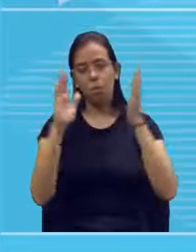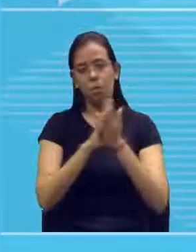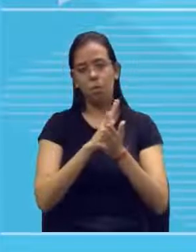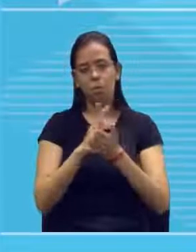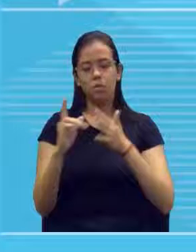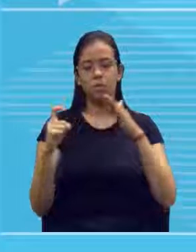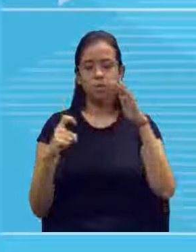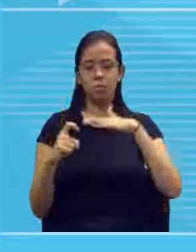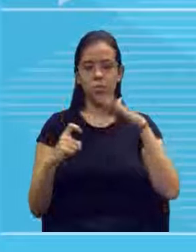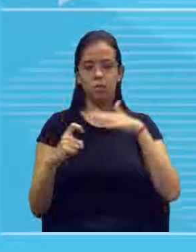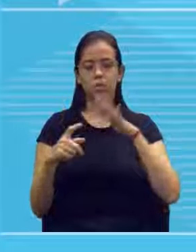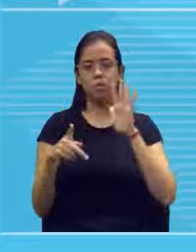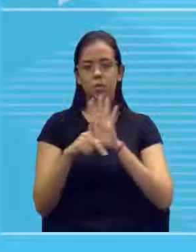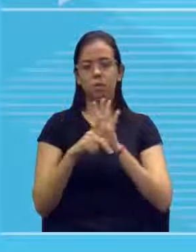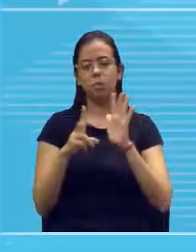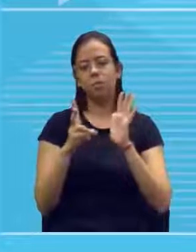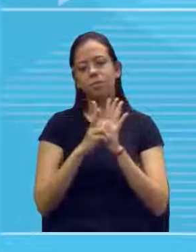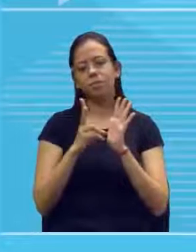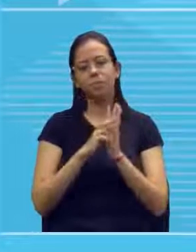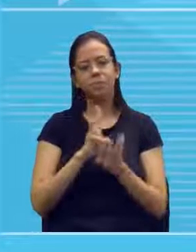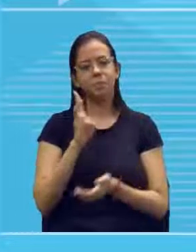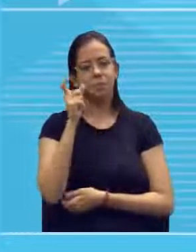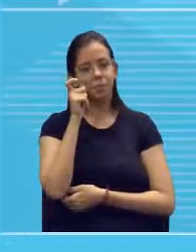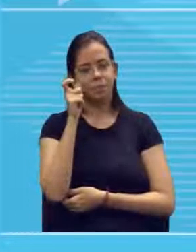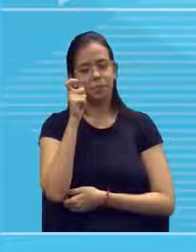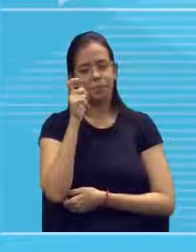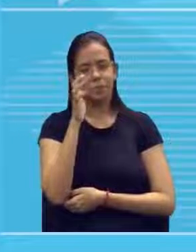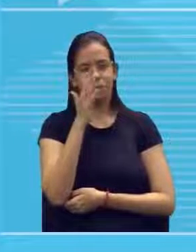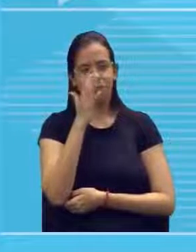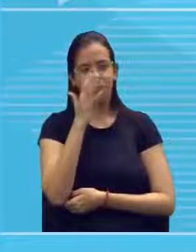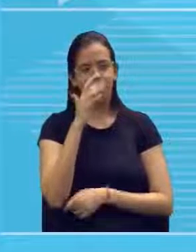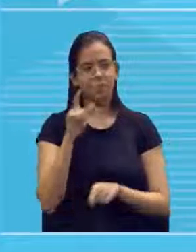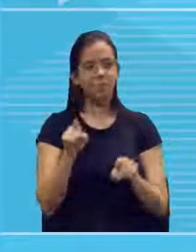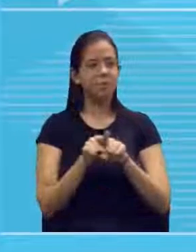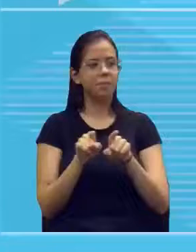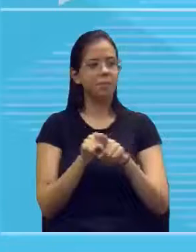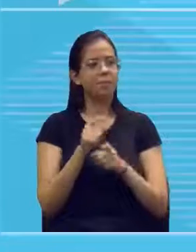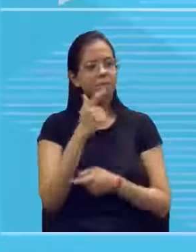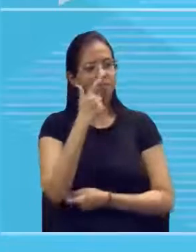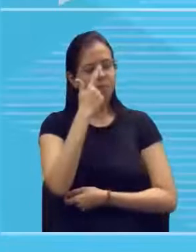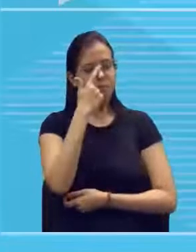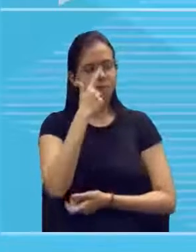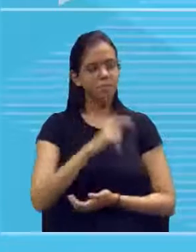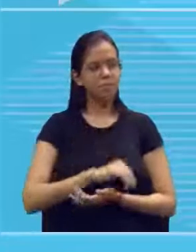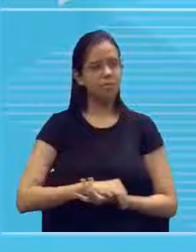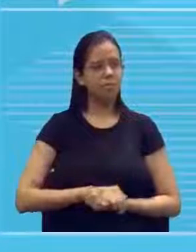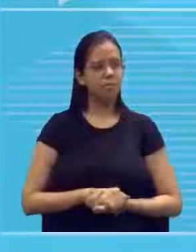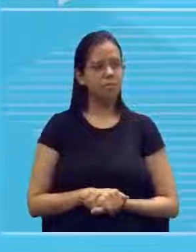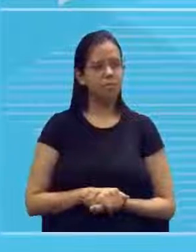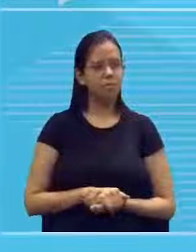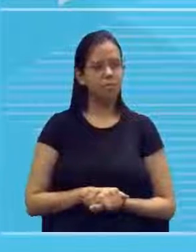indígenas É bem interessante Observar isso também Então olha só